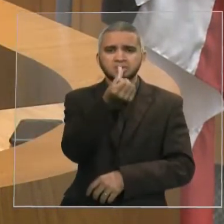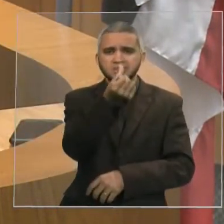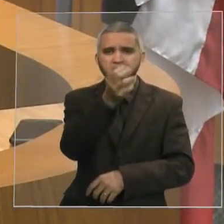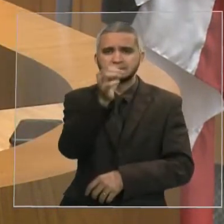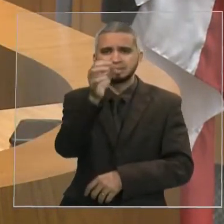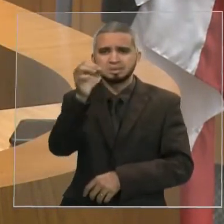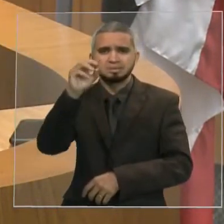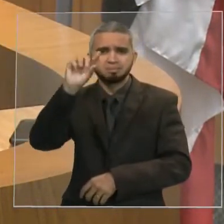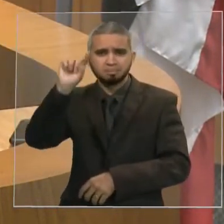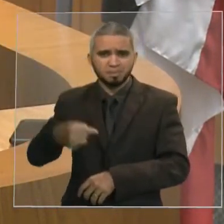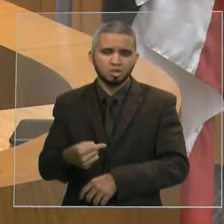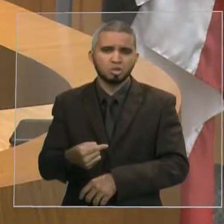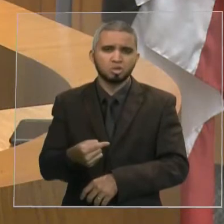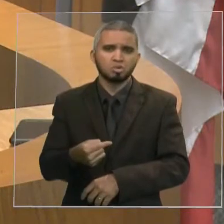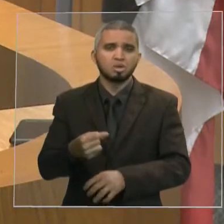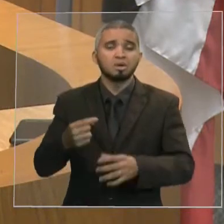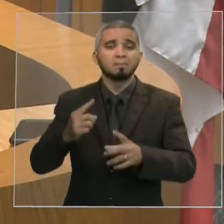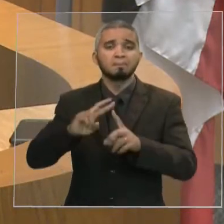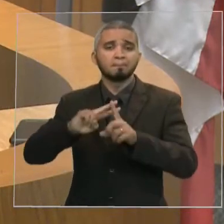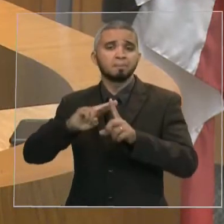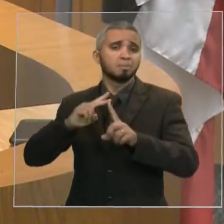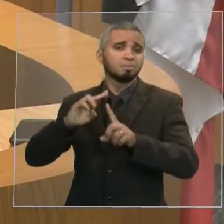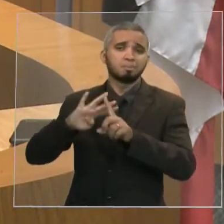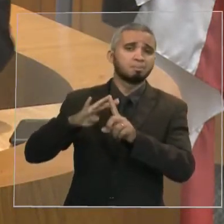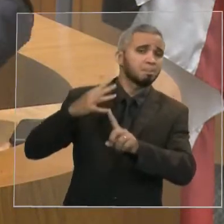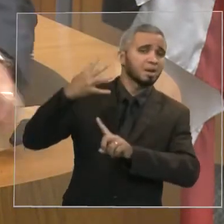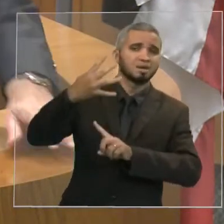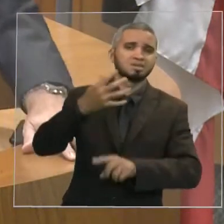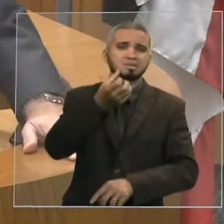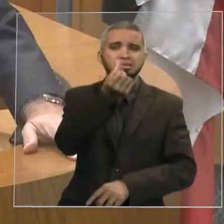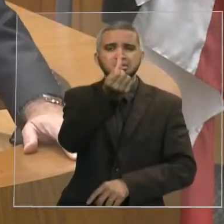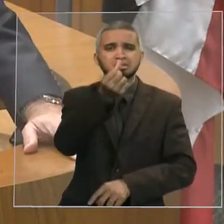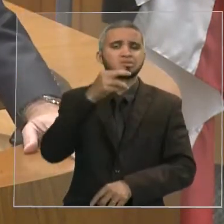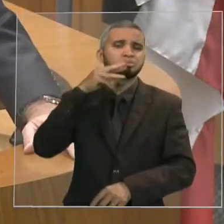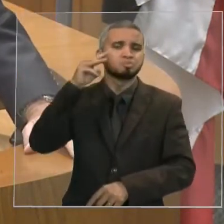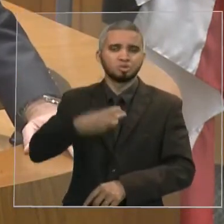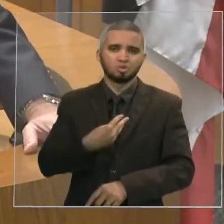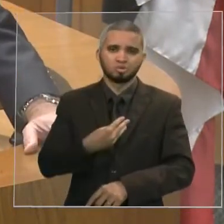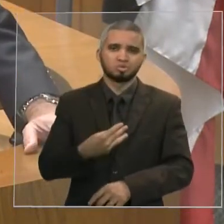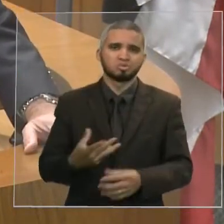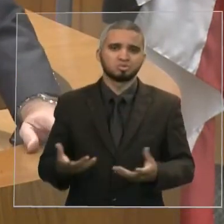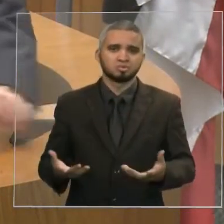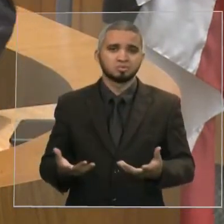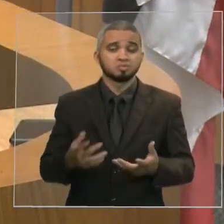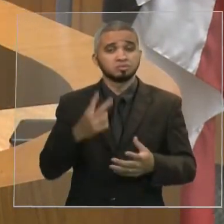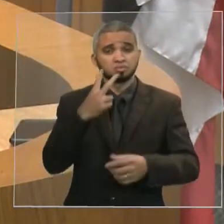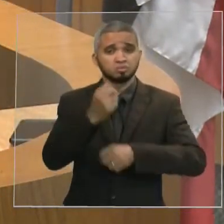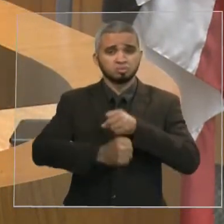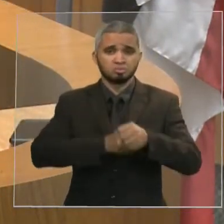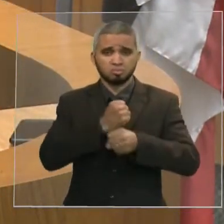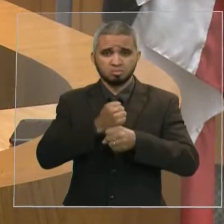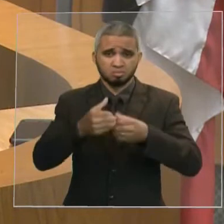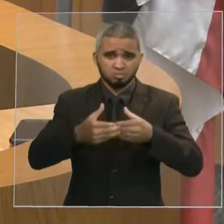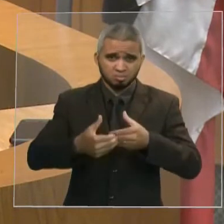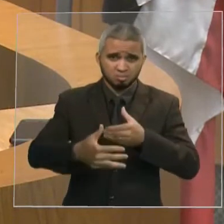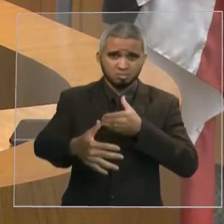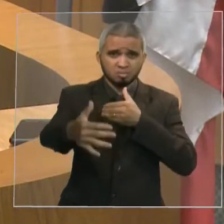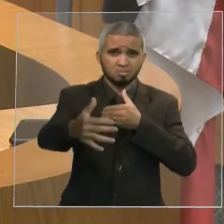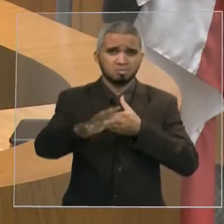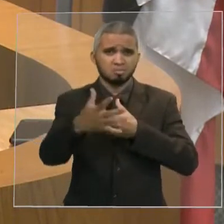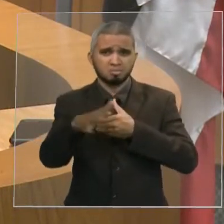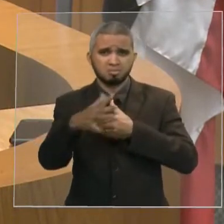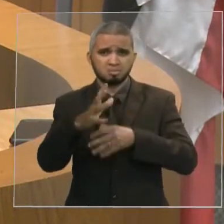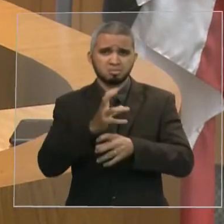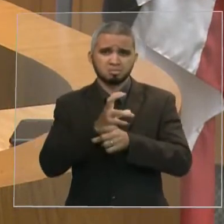6 milhões de toneladas de grãos, deputado Marco Aurélio. E iremos chegar, dentro de 2 anos, a mais ou